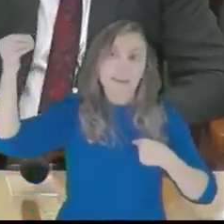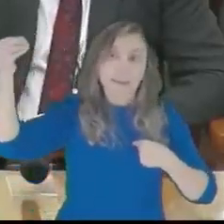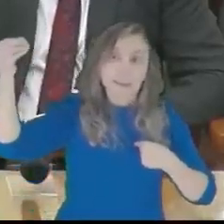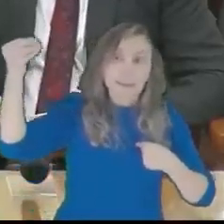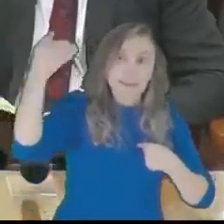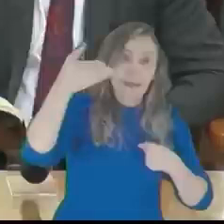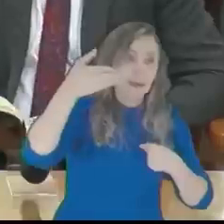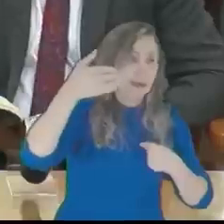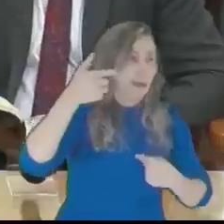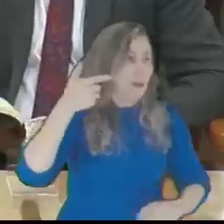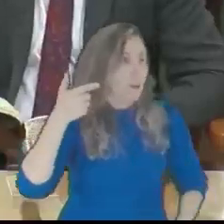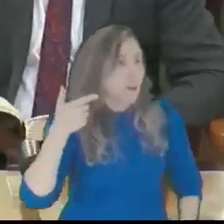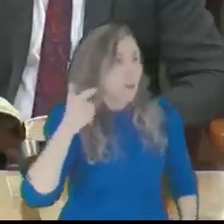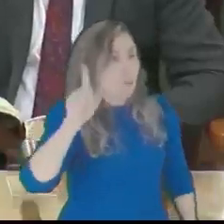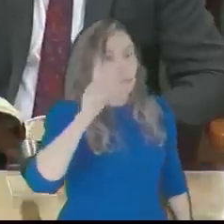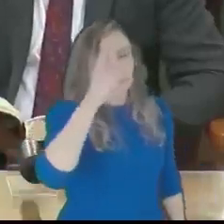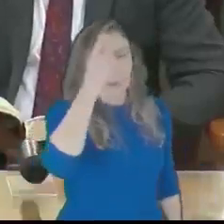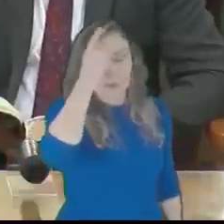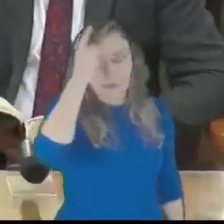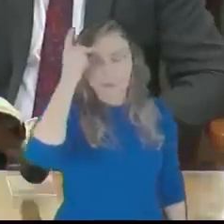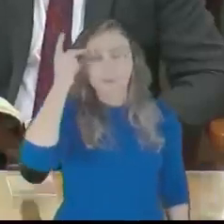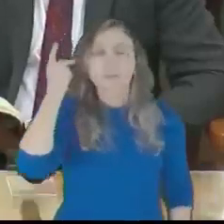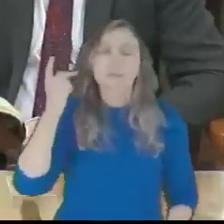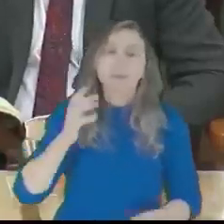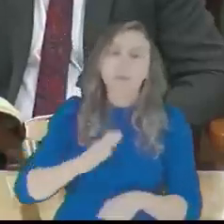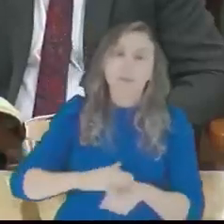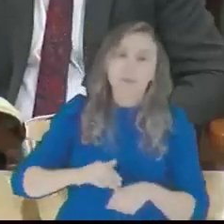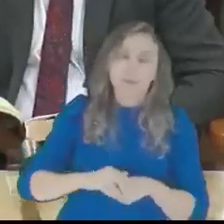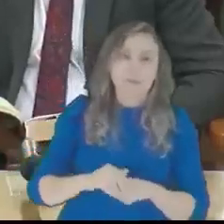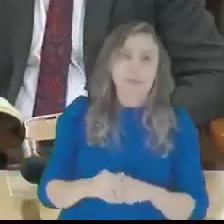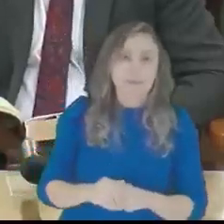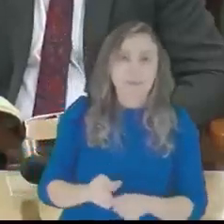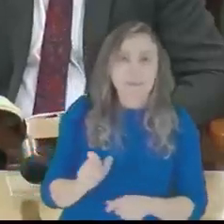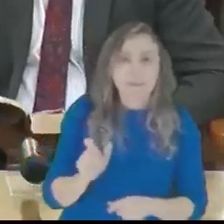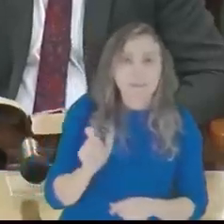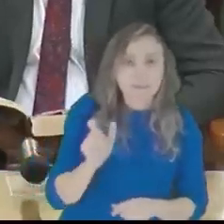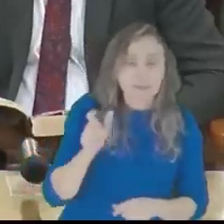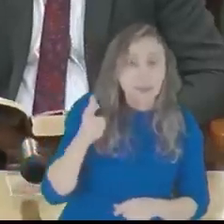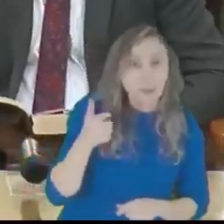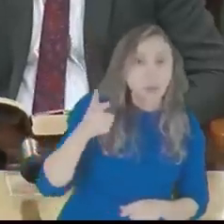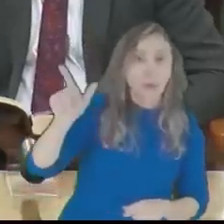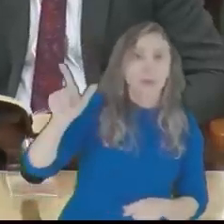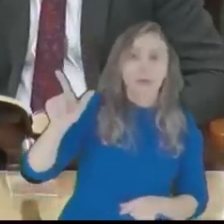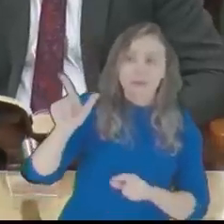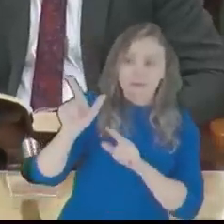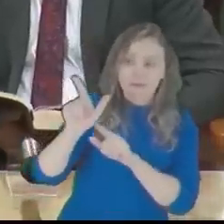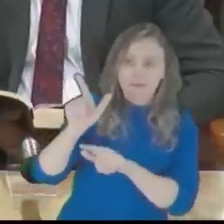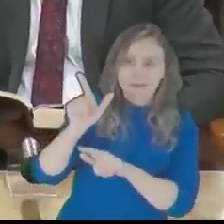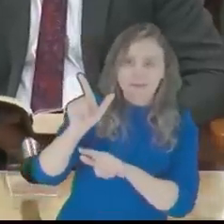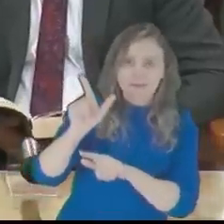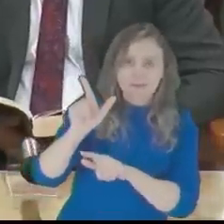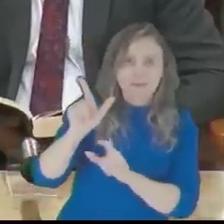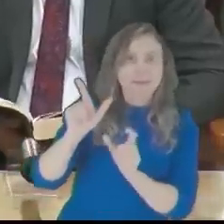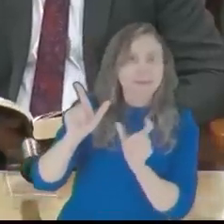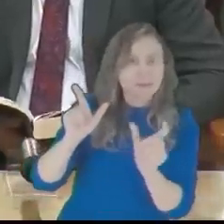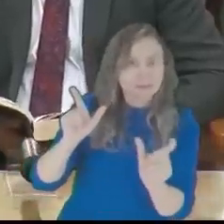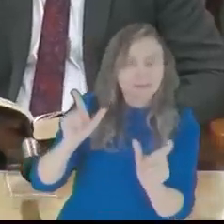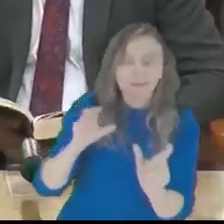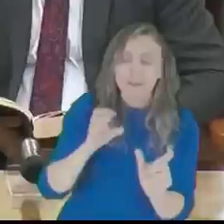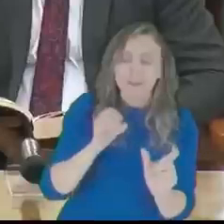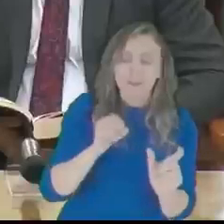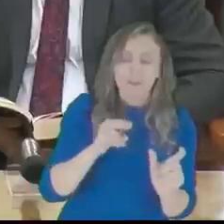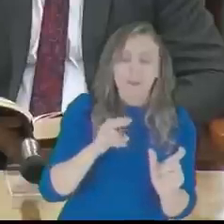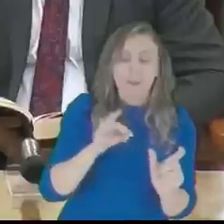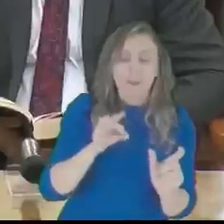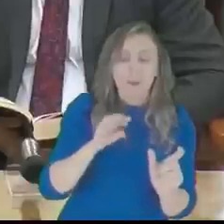Agora eu tenho uma notícia boa para dar a vocês. Essa palavra outro Consolador, no português, escreve-se da mesma